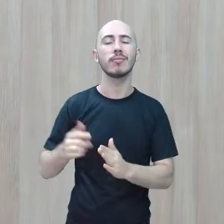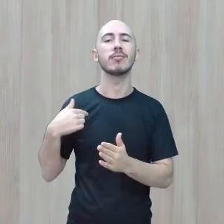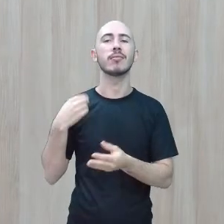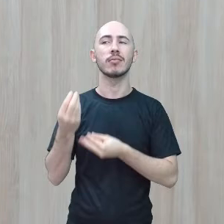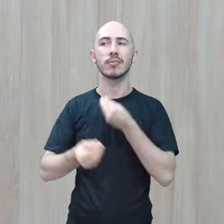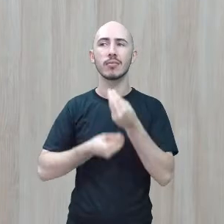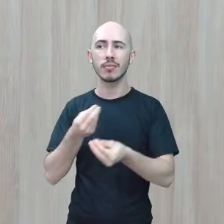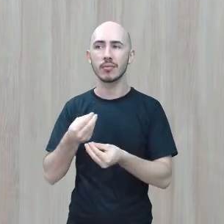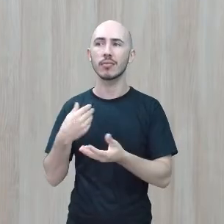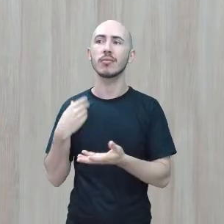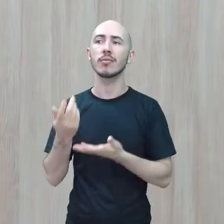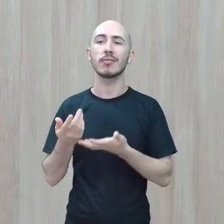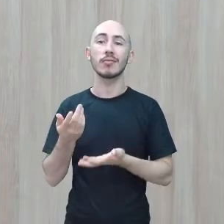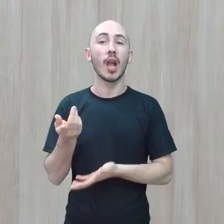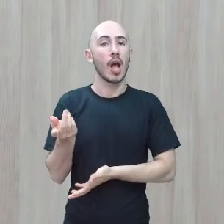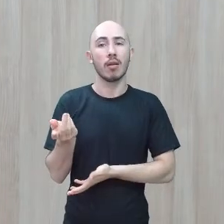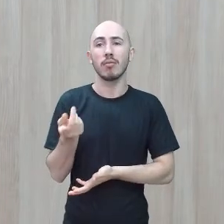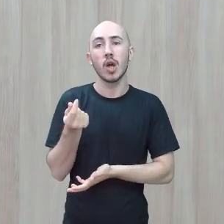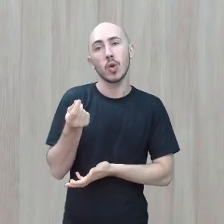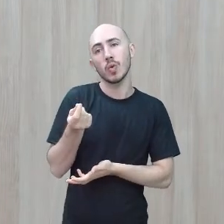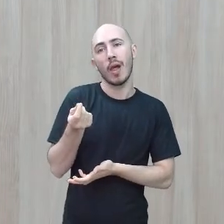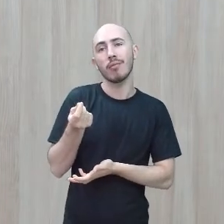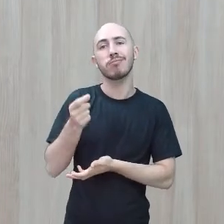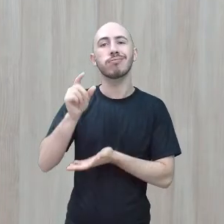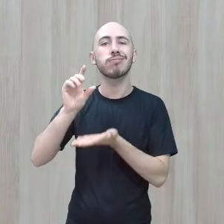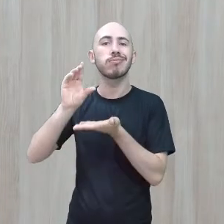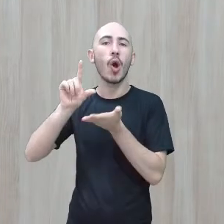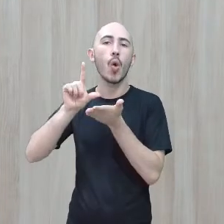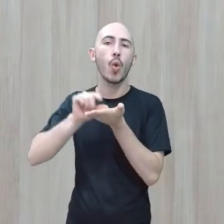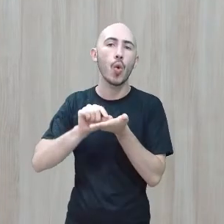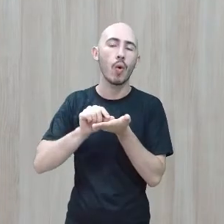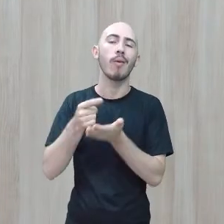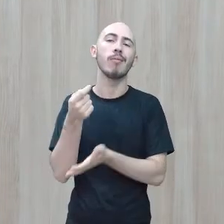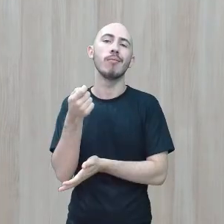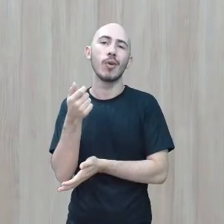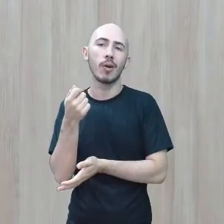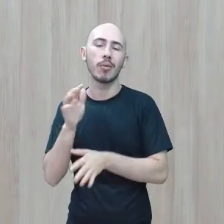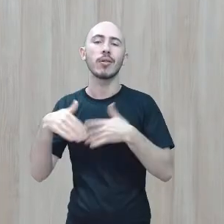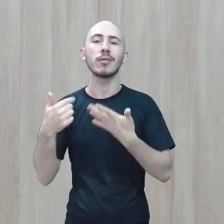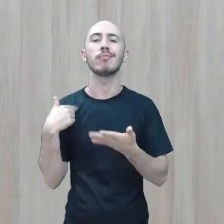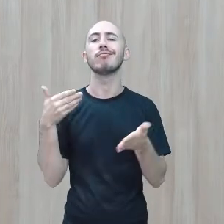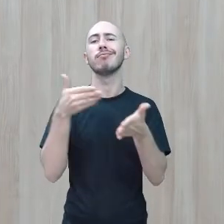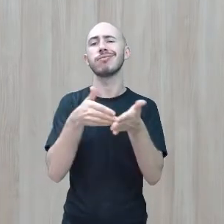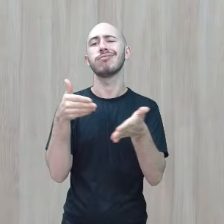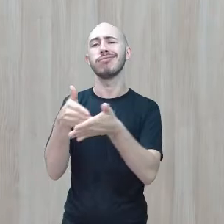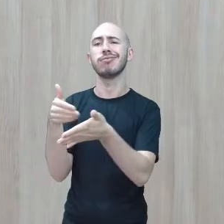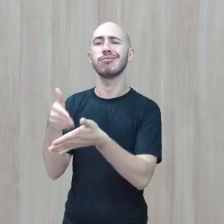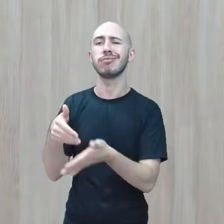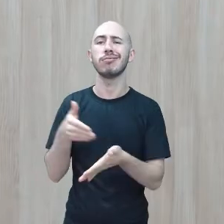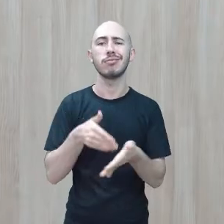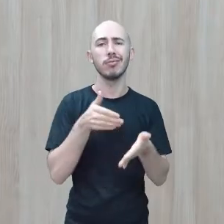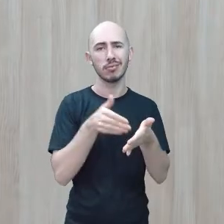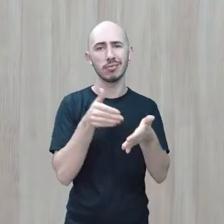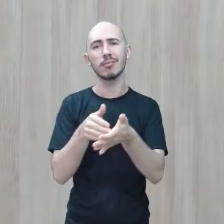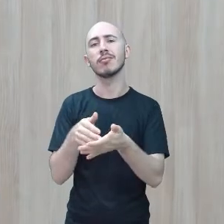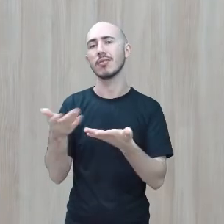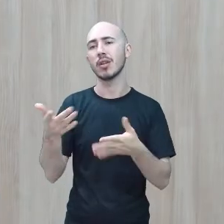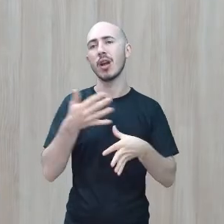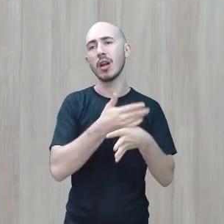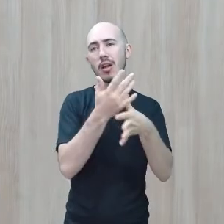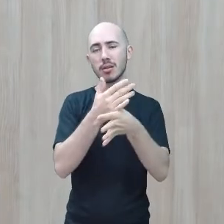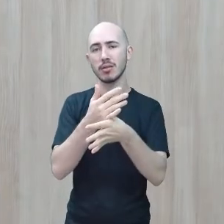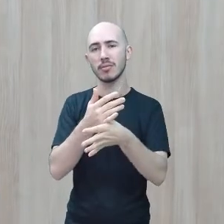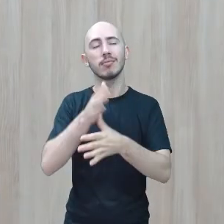populares, né, de baixa renda, que têm mais dificuldade ainda desses acessos à infraestrutura da cidade como um